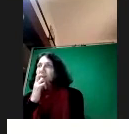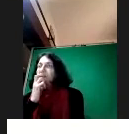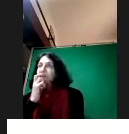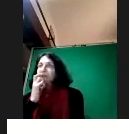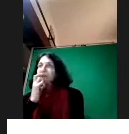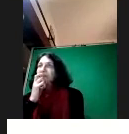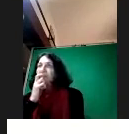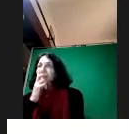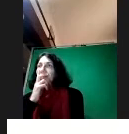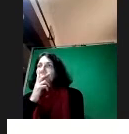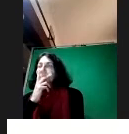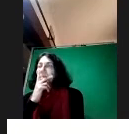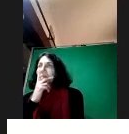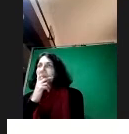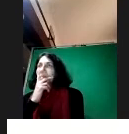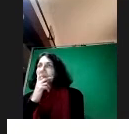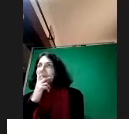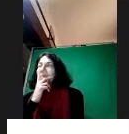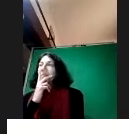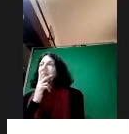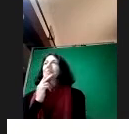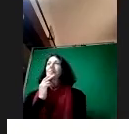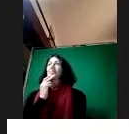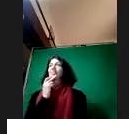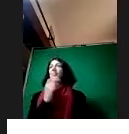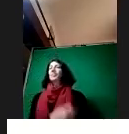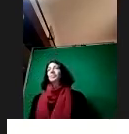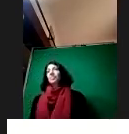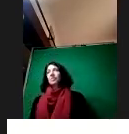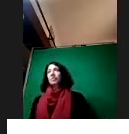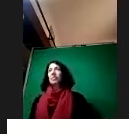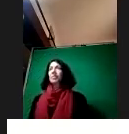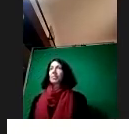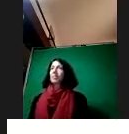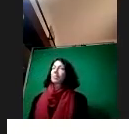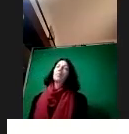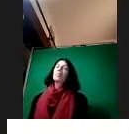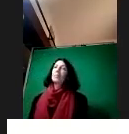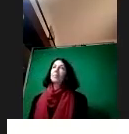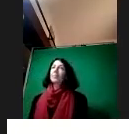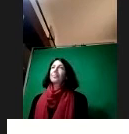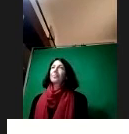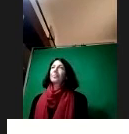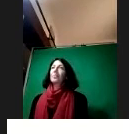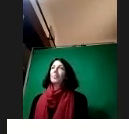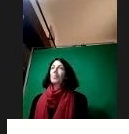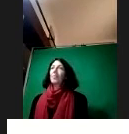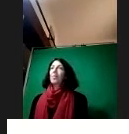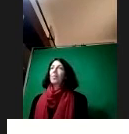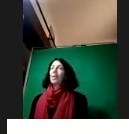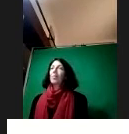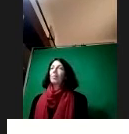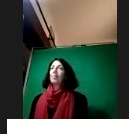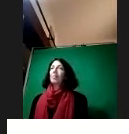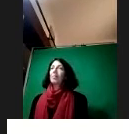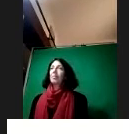do átrio de entrada, propriamente dito, e de uma outra experiência que de facto fizemos foi a recriação dos azulejos.